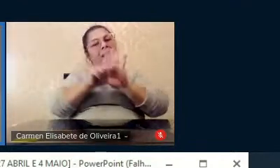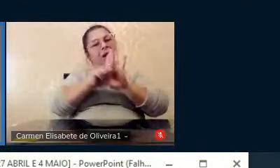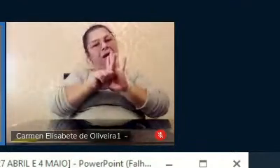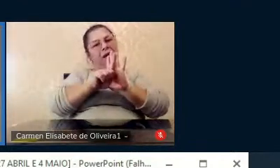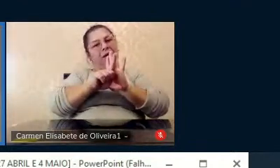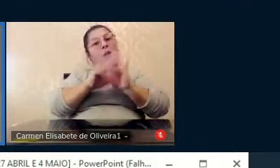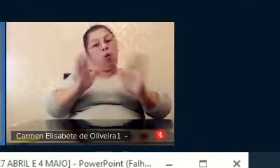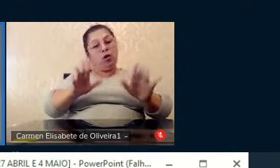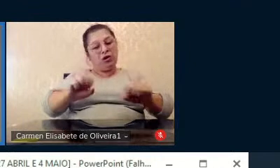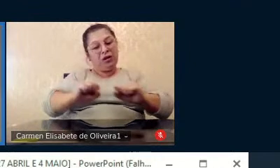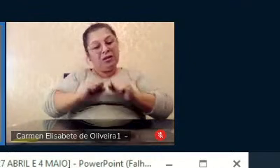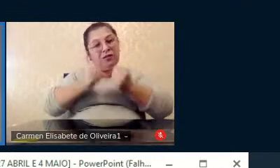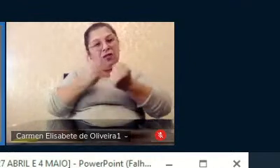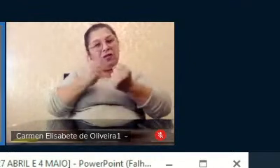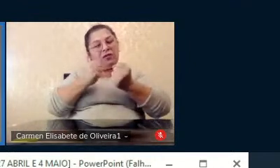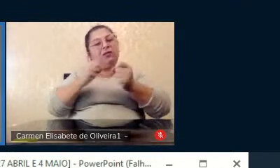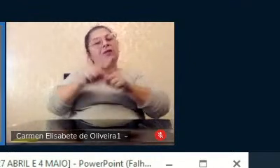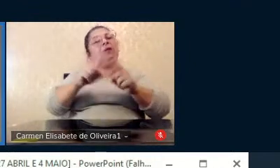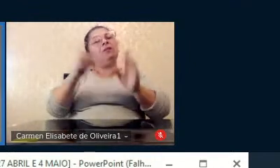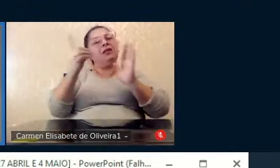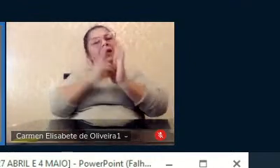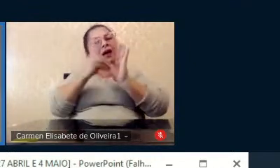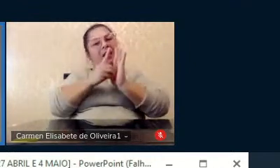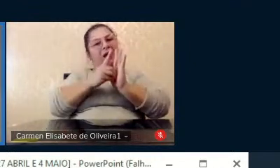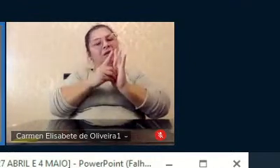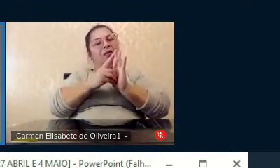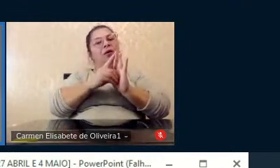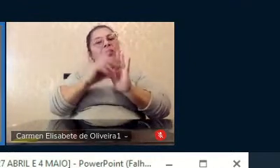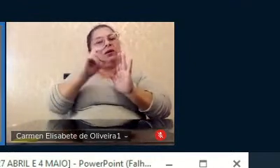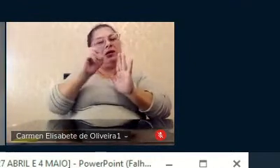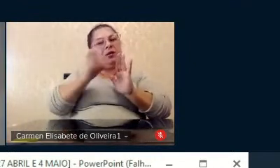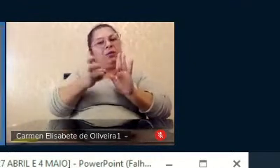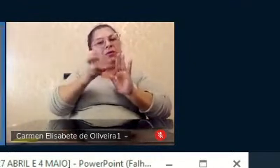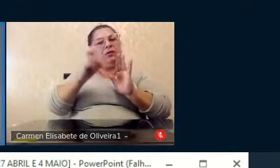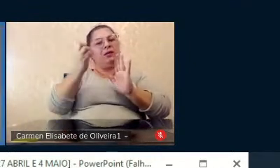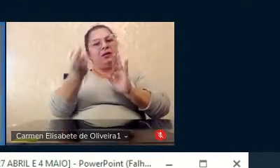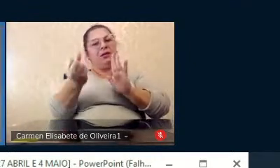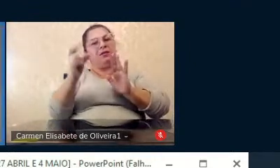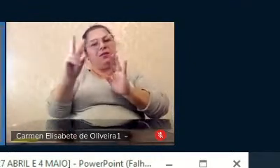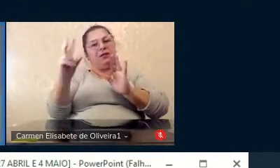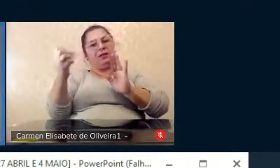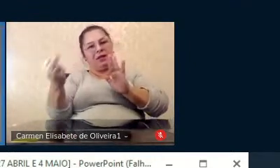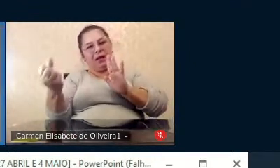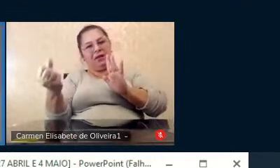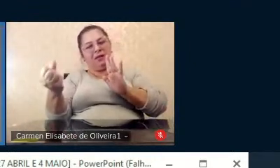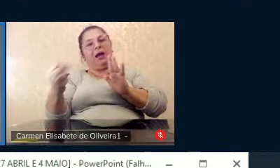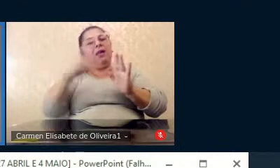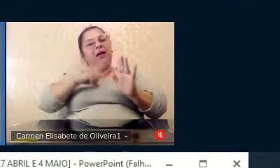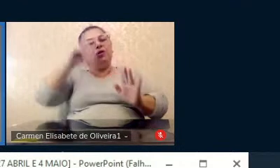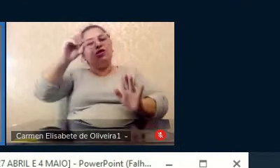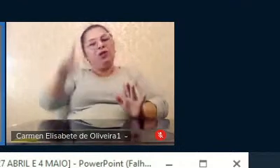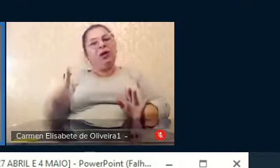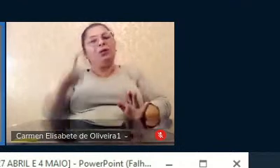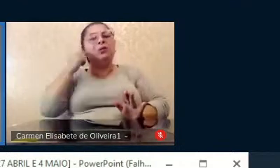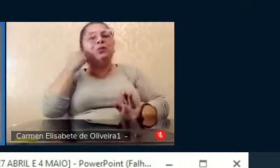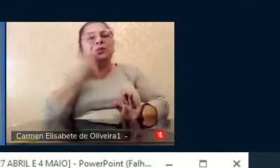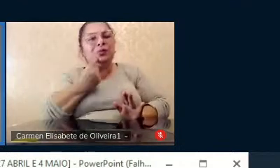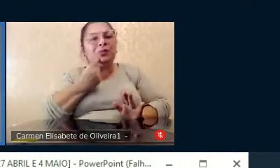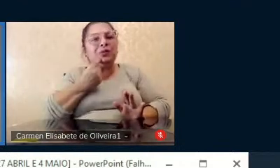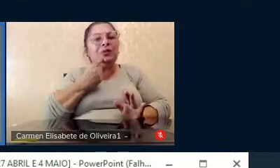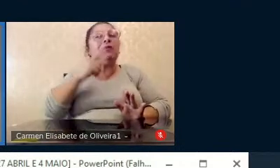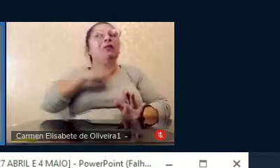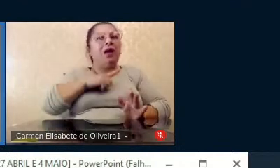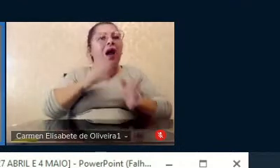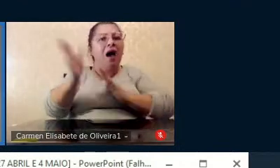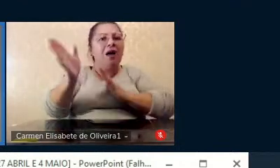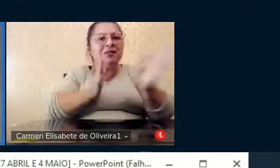essa lei, nós temos também o decreto 5.626, que estabelece o direito dos surdos de ter acesso às